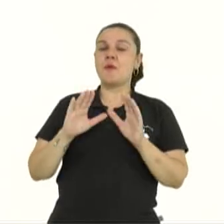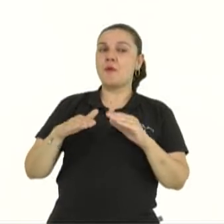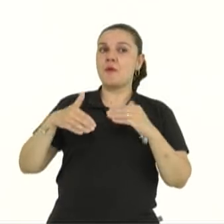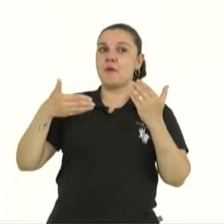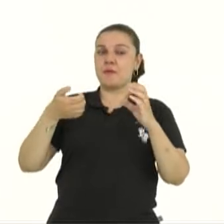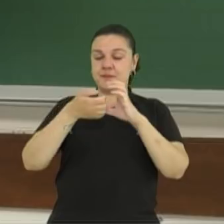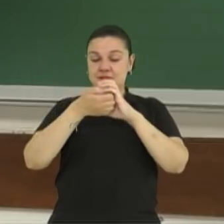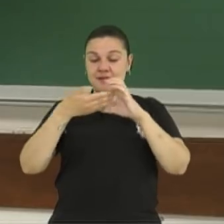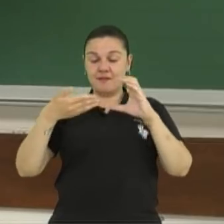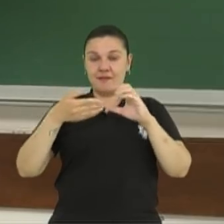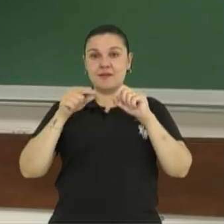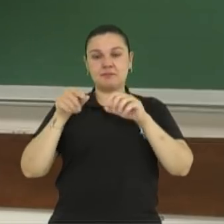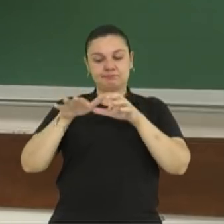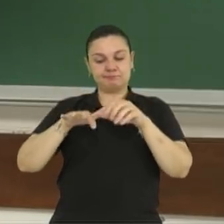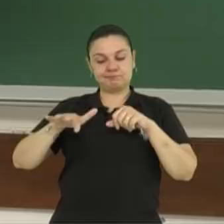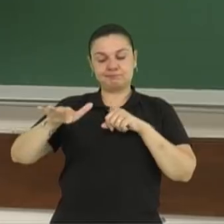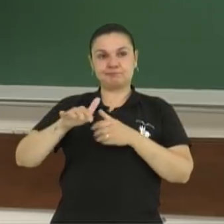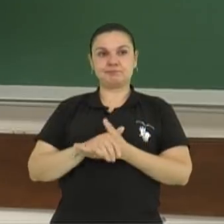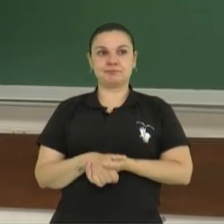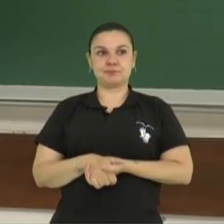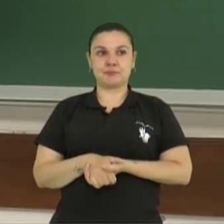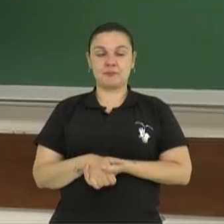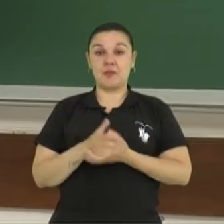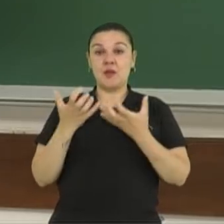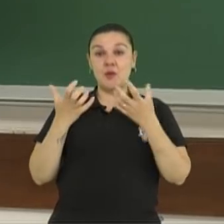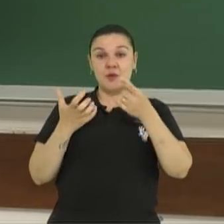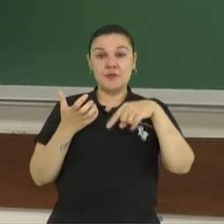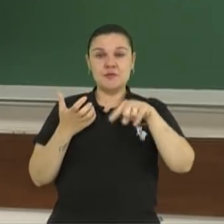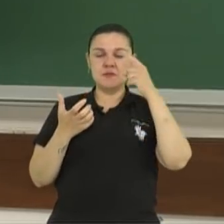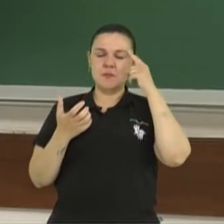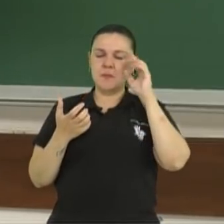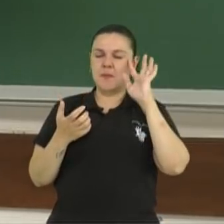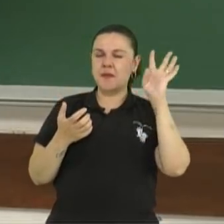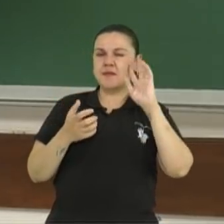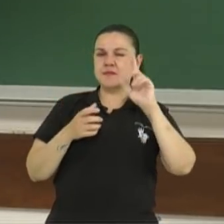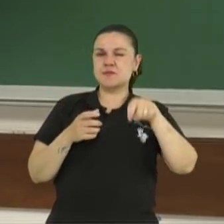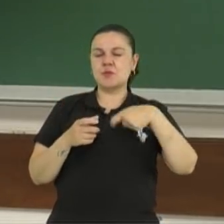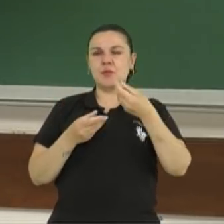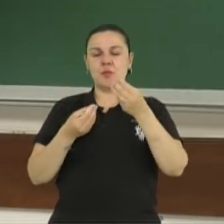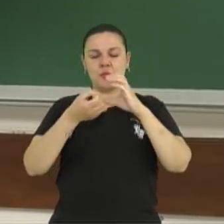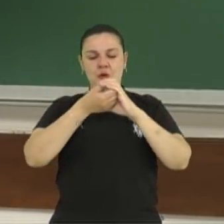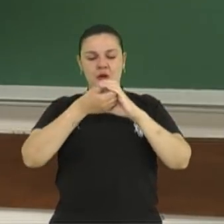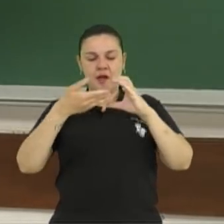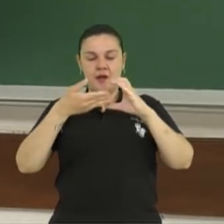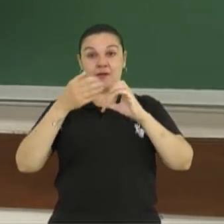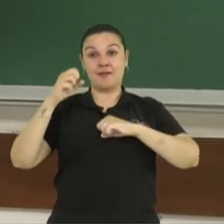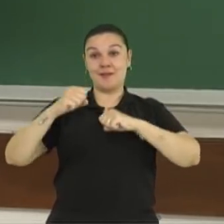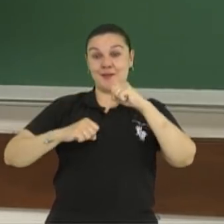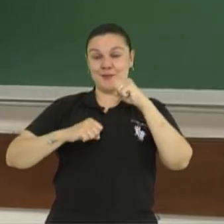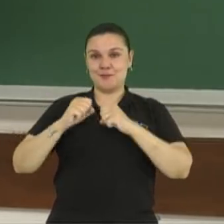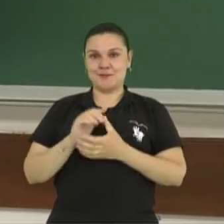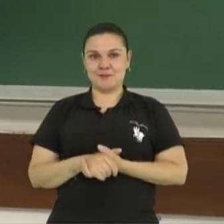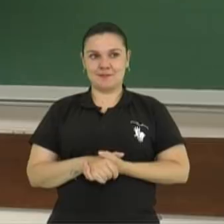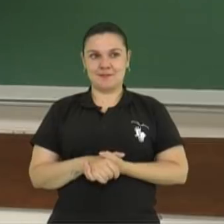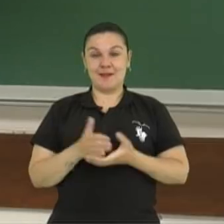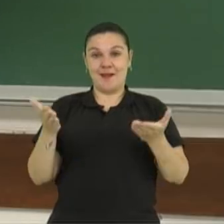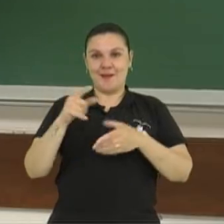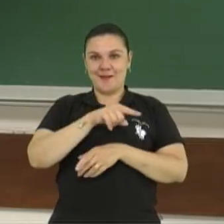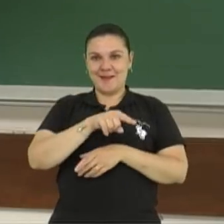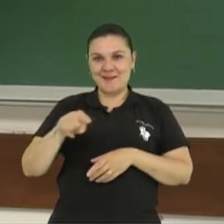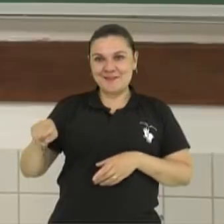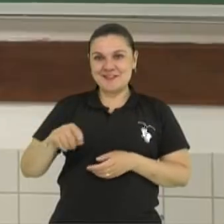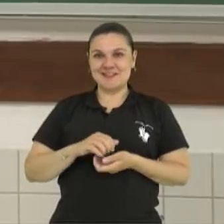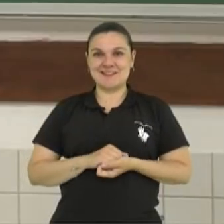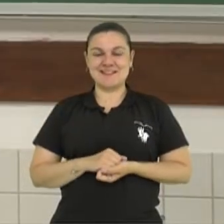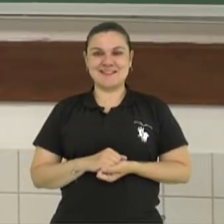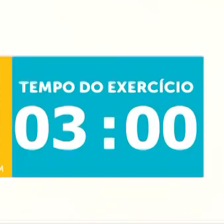se caracteriza esse setor? Então, eu quero que vocês falem um pouquinho das características da indústria, tá bom? Agora a atividade